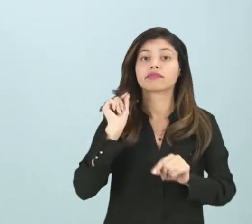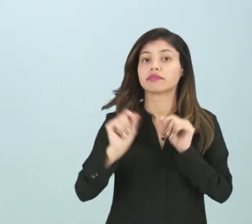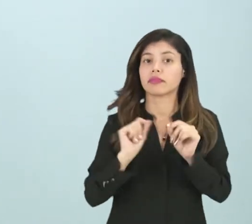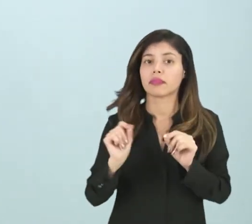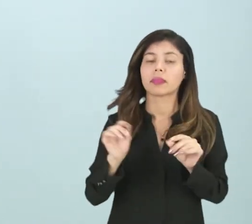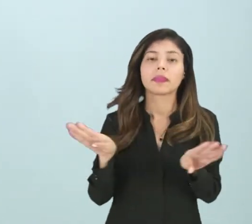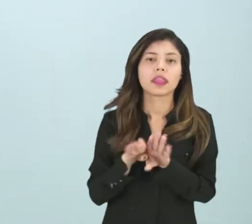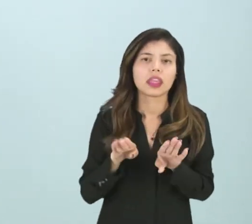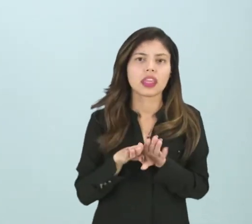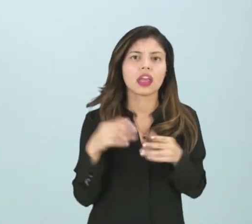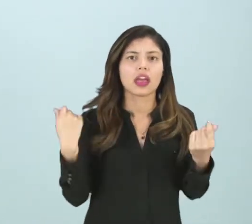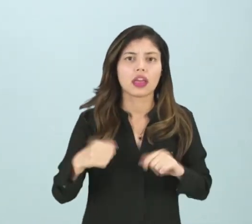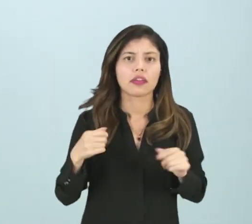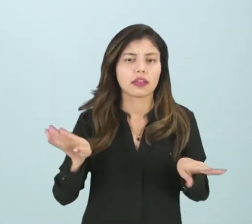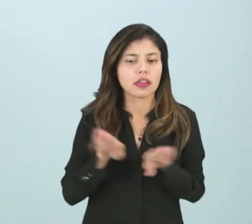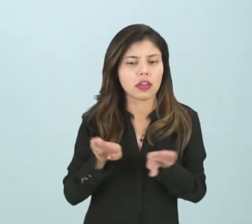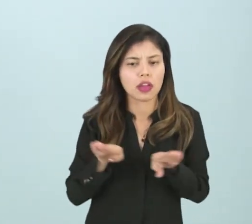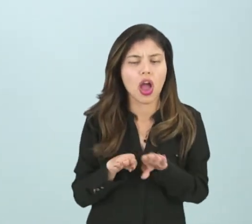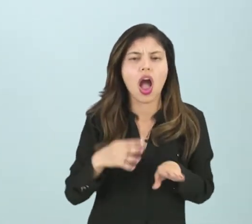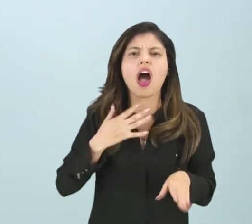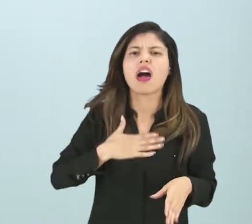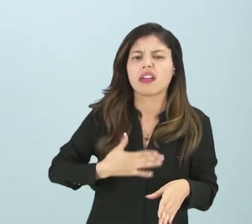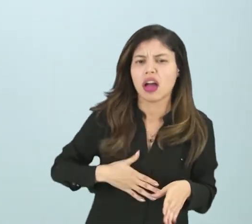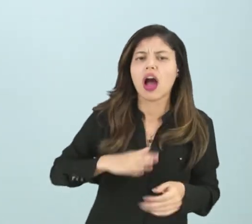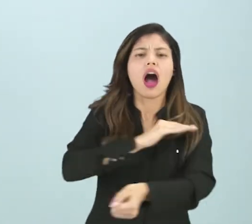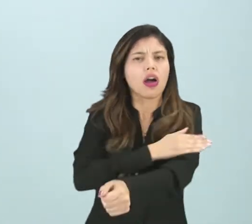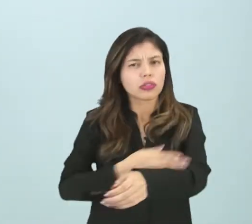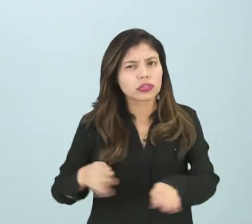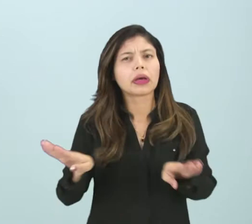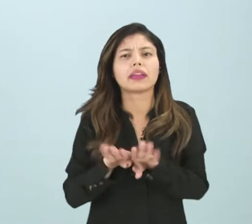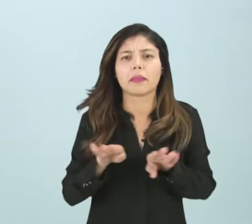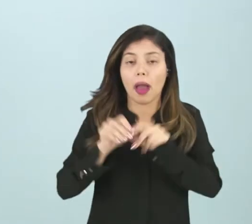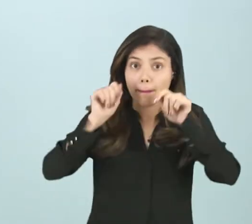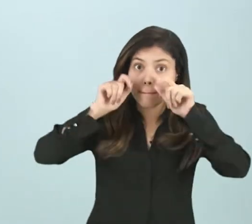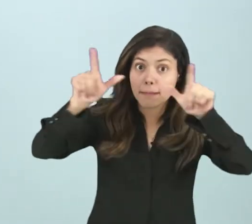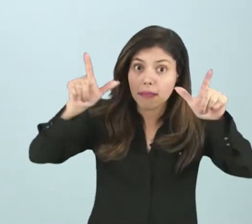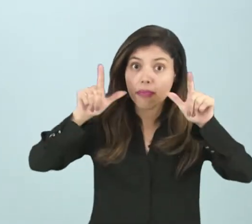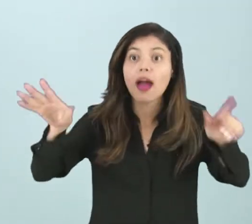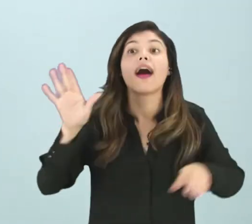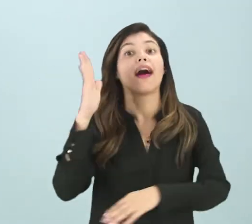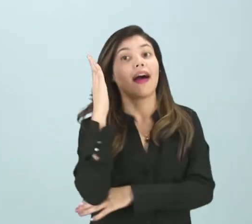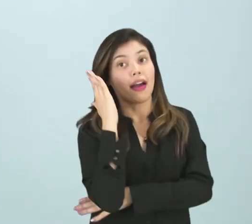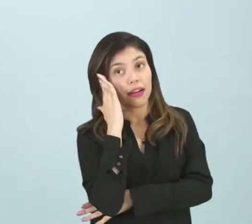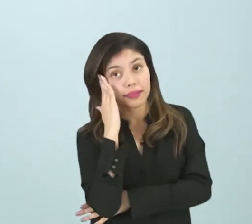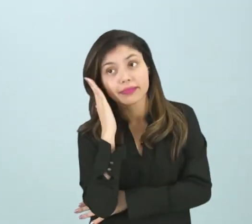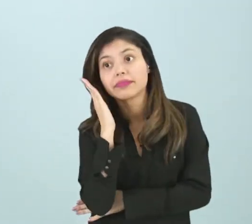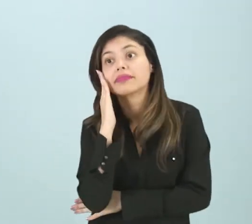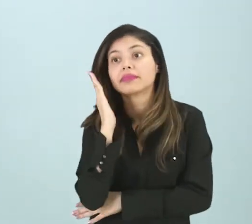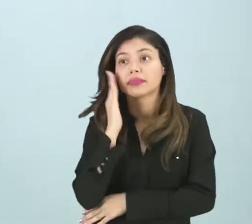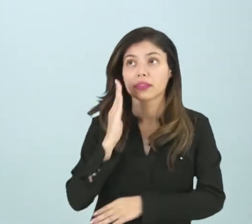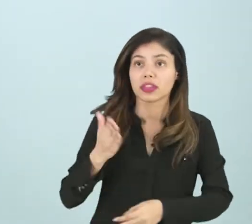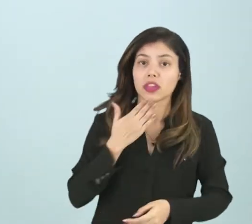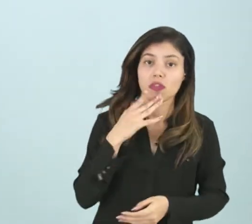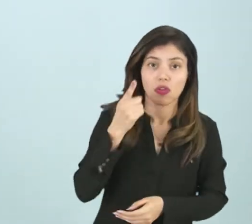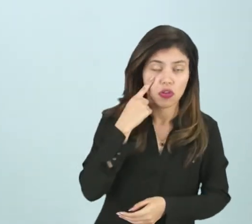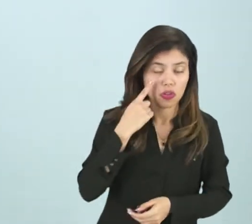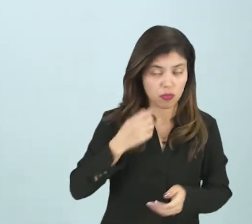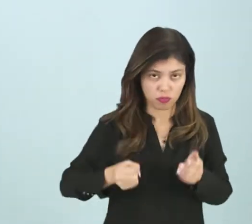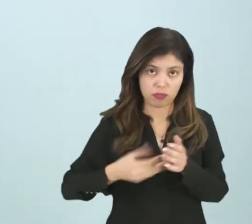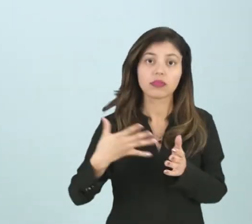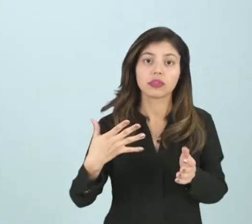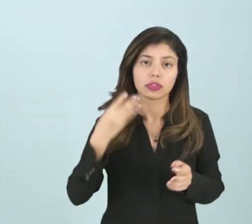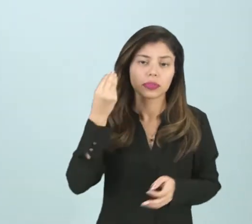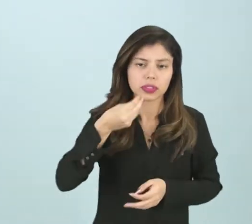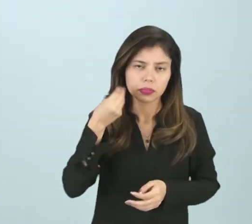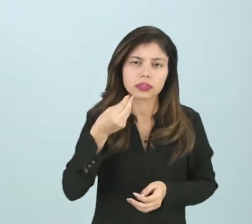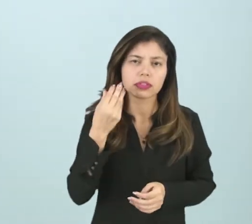esse negócio de ficar dependendo muito do que a gente está acostumado, abriu os olhos de Kant. Ele falou, então a gente tem que olhar muito mais para nossas